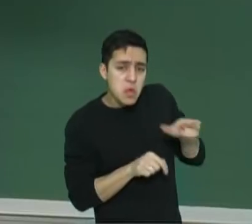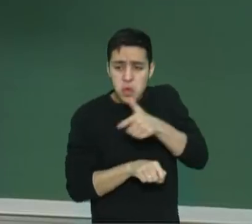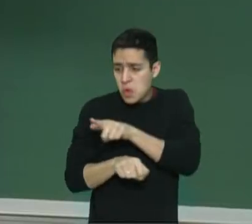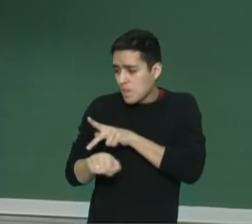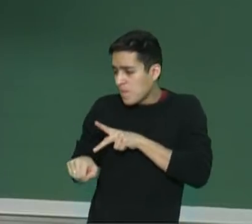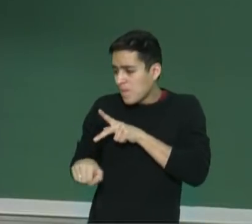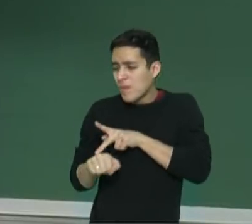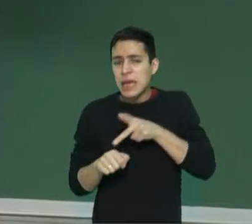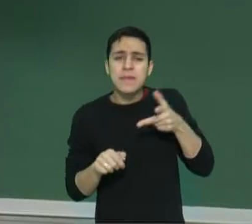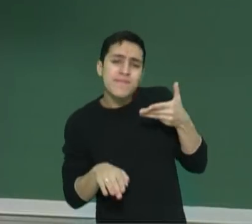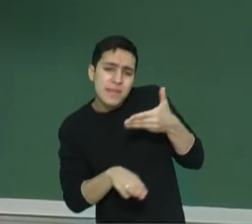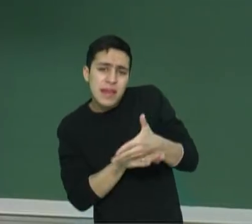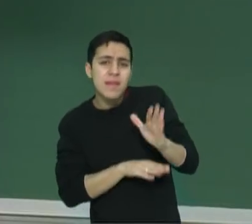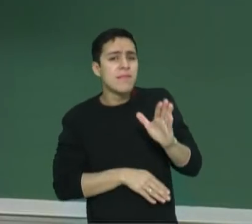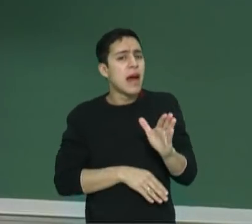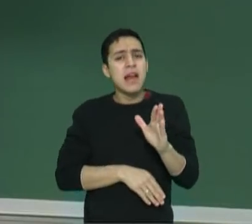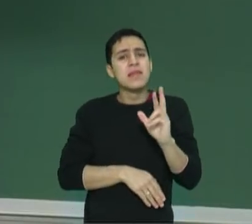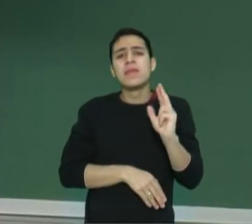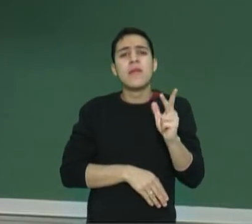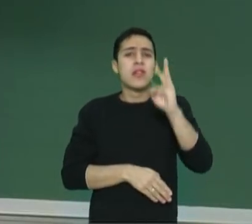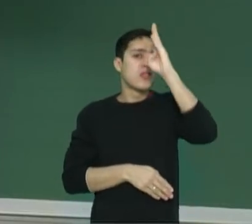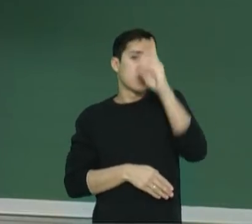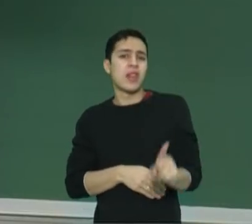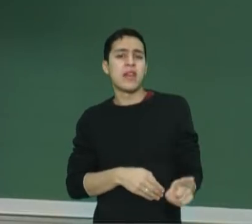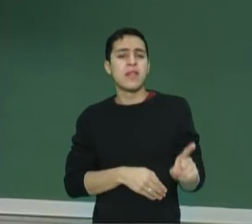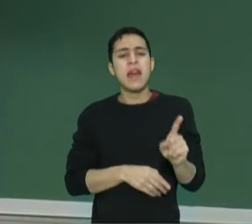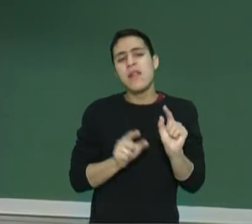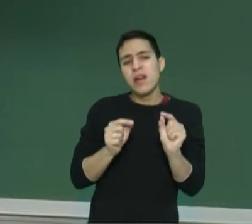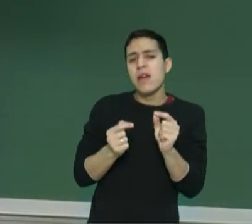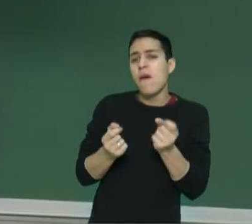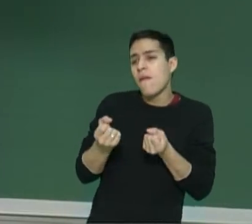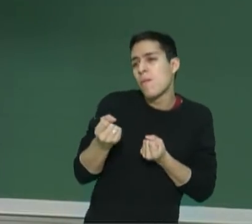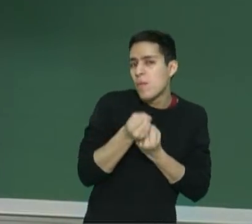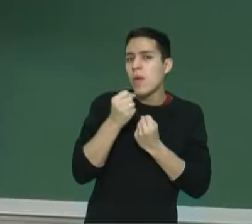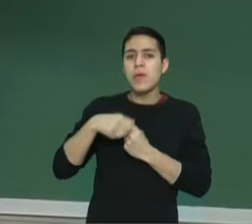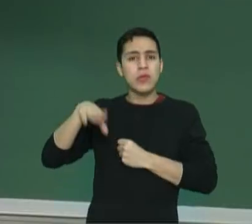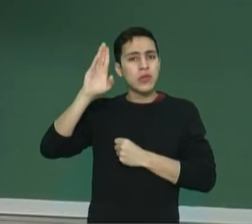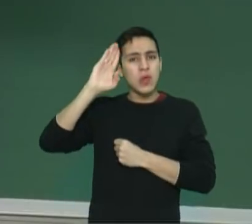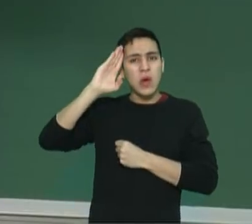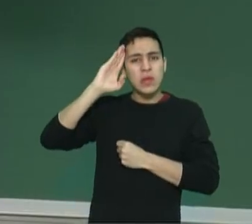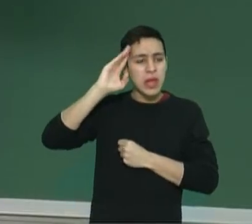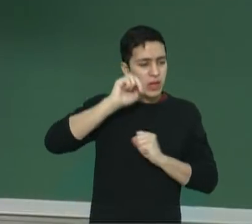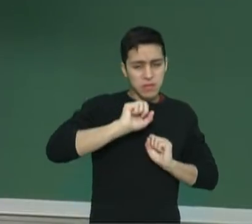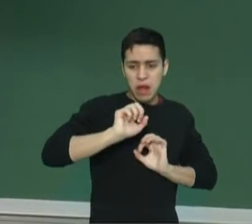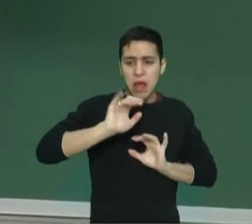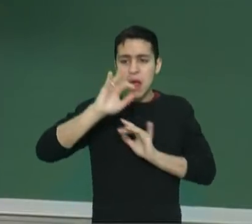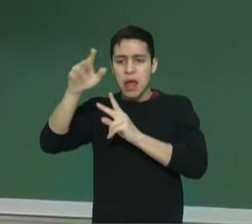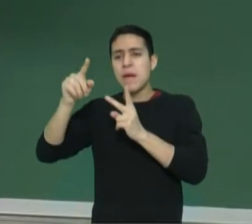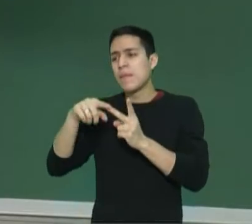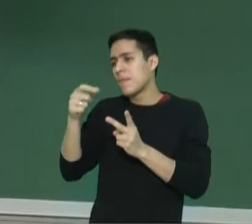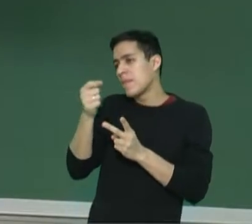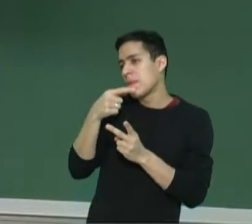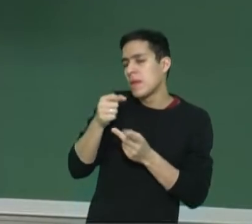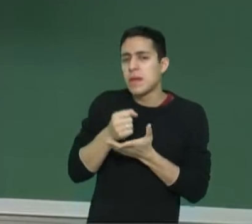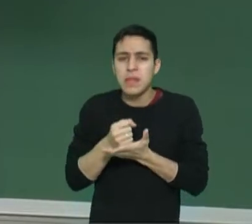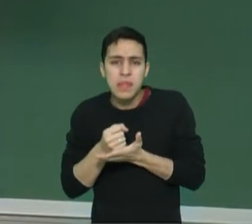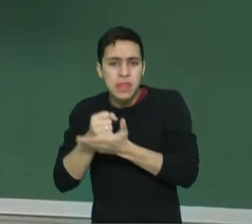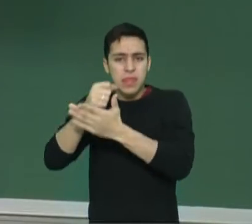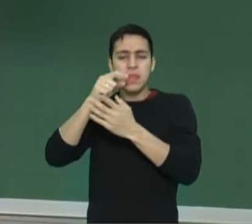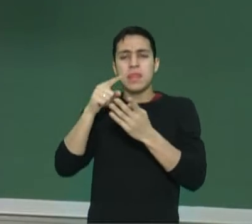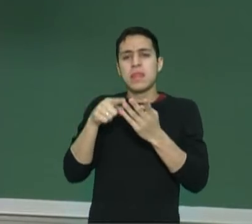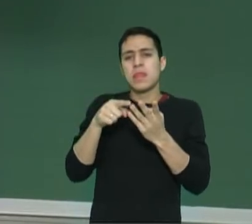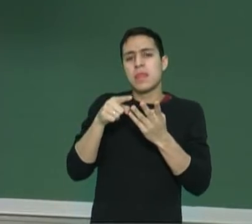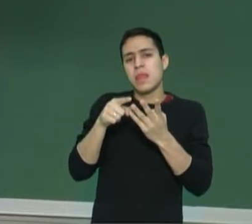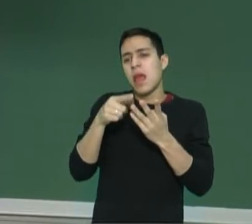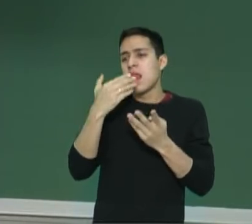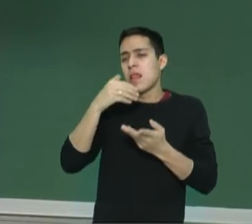maneira indireta, mandando soldados, armamentos, alimentos, medicamentos. Então, os